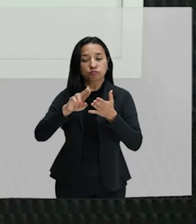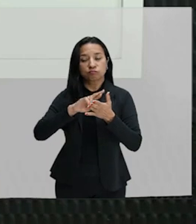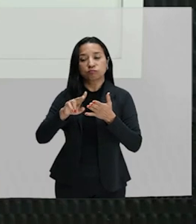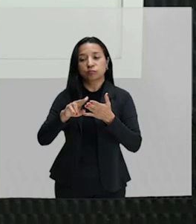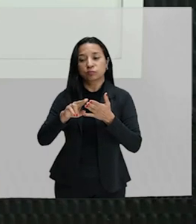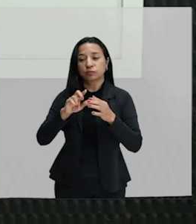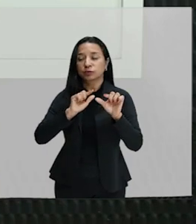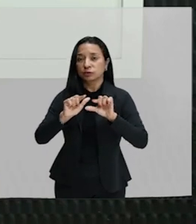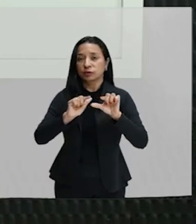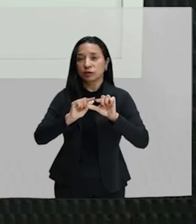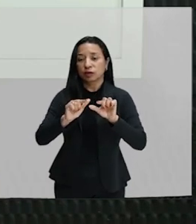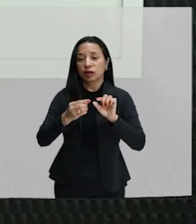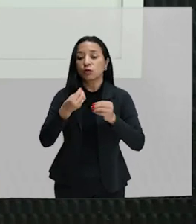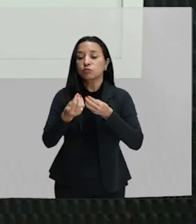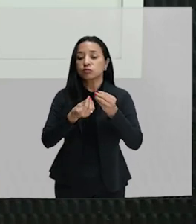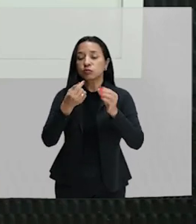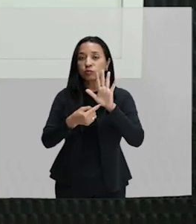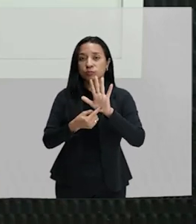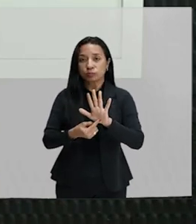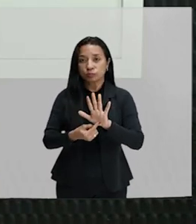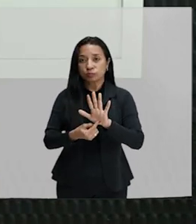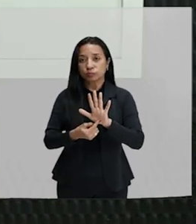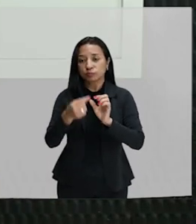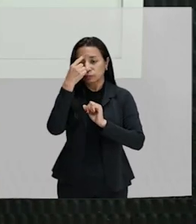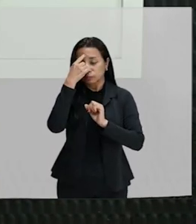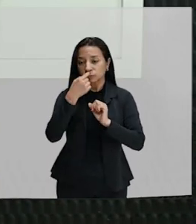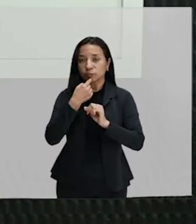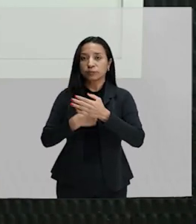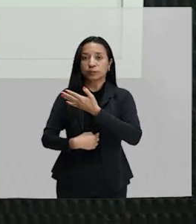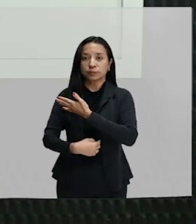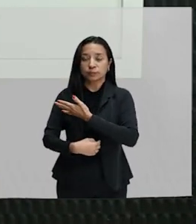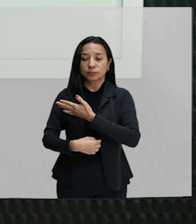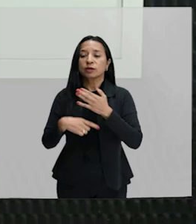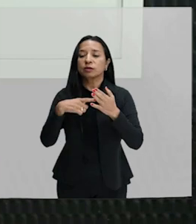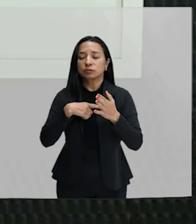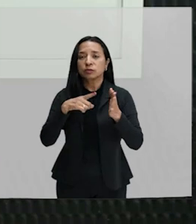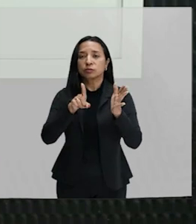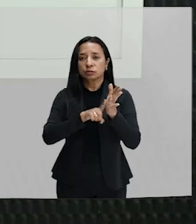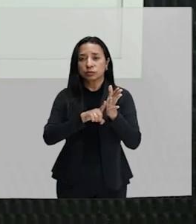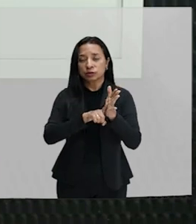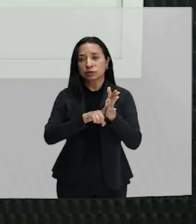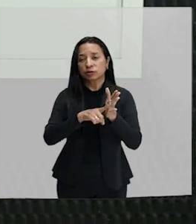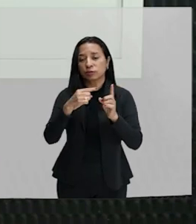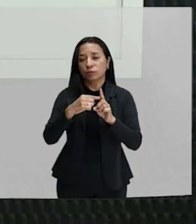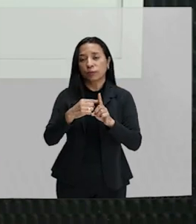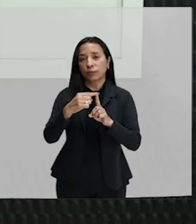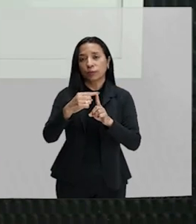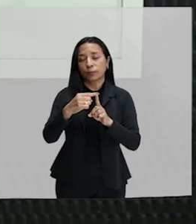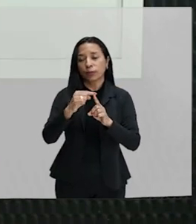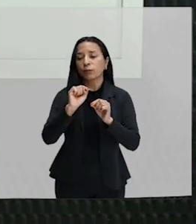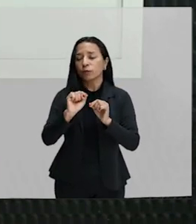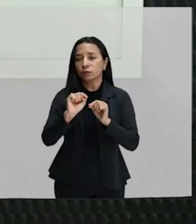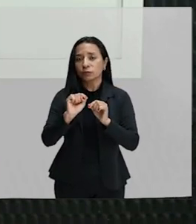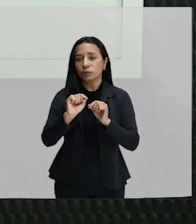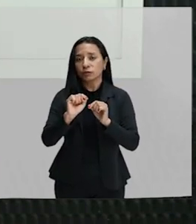trabalhar seguinte forma percebam o seguinte que eu tenho uma subtração e essa subtração dessas temperaturas pontuais